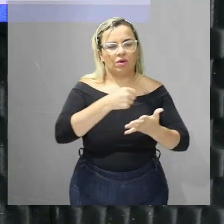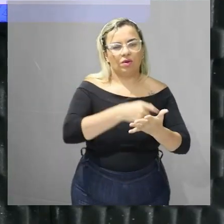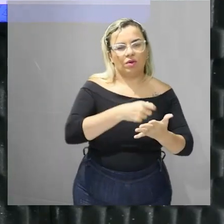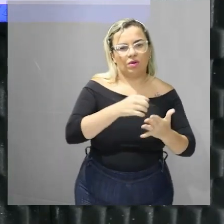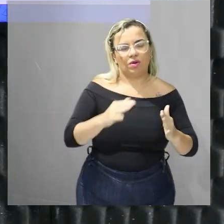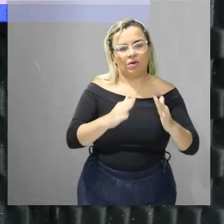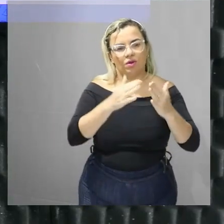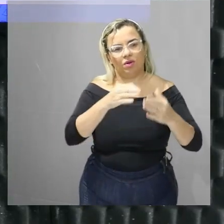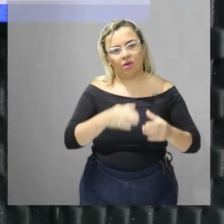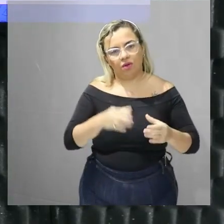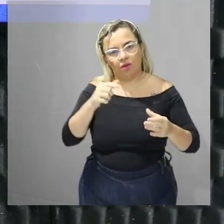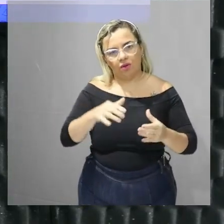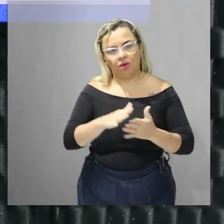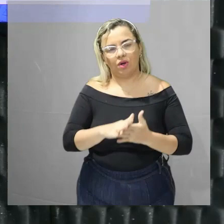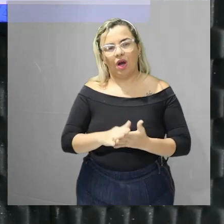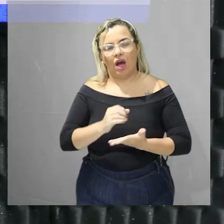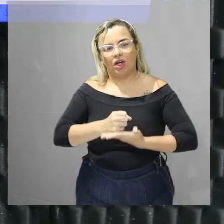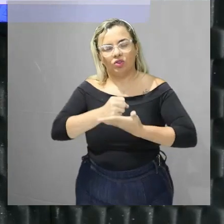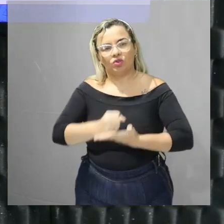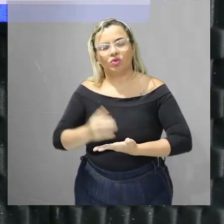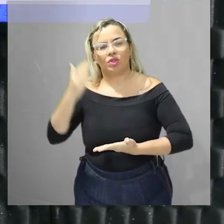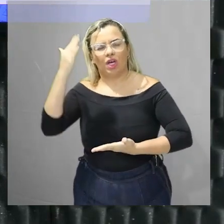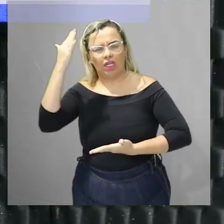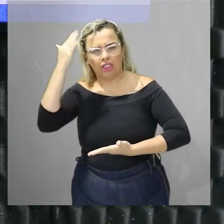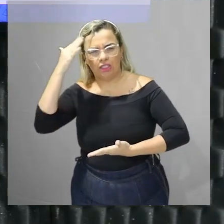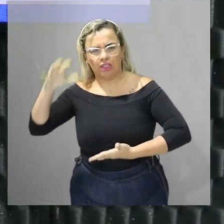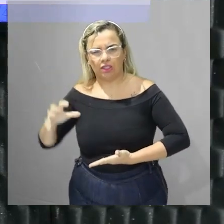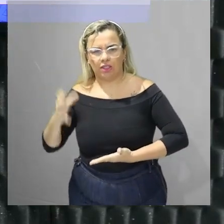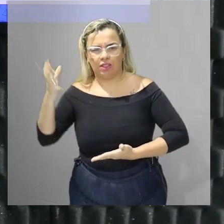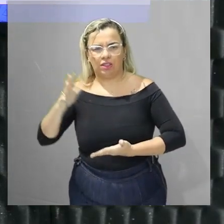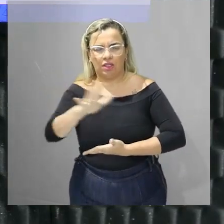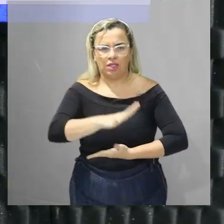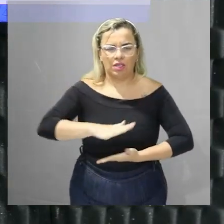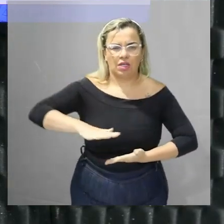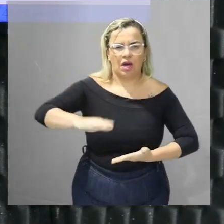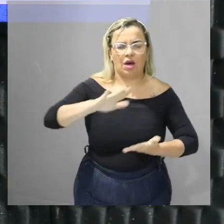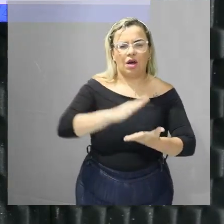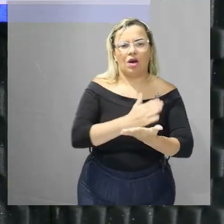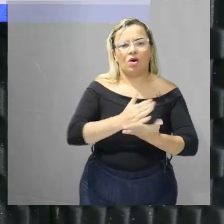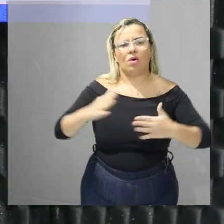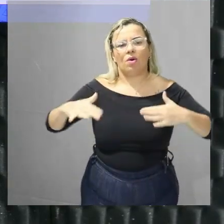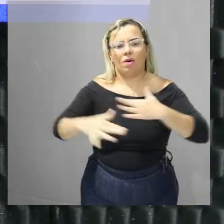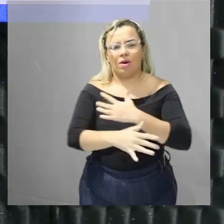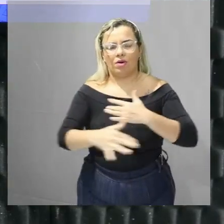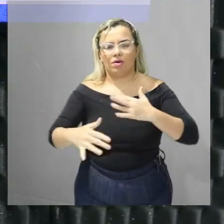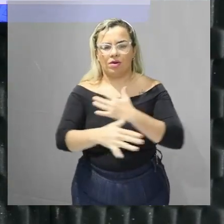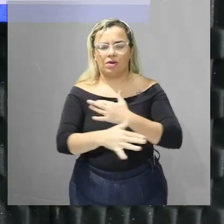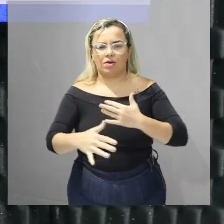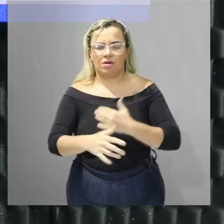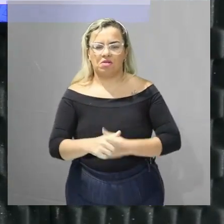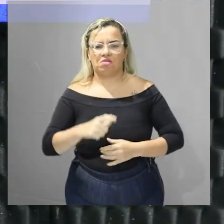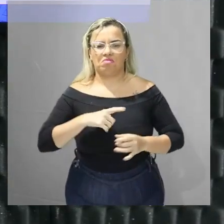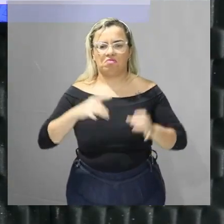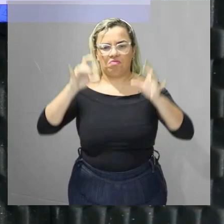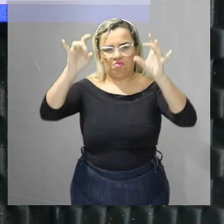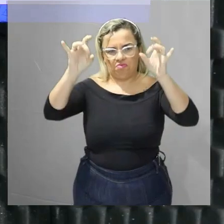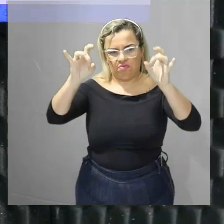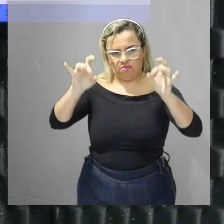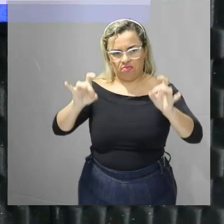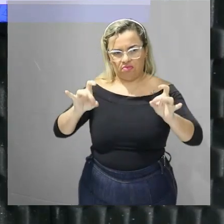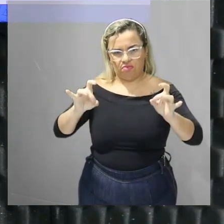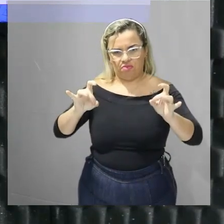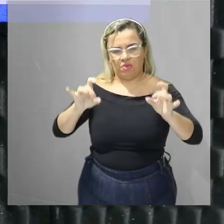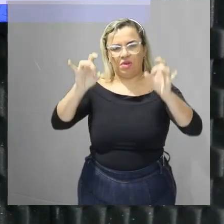habitação ajuda a entender esse fenômeno e que alguns espaços urbanos começam a ter privilégio, né, ele utiliza o